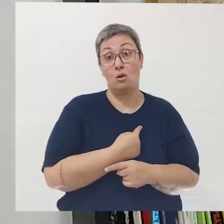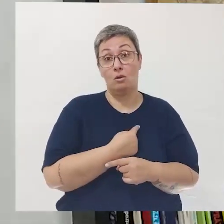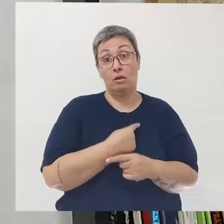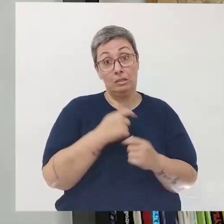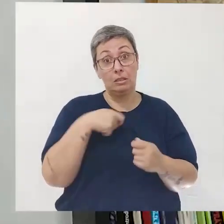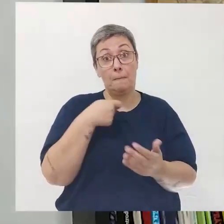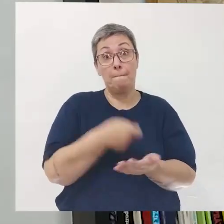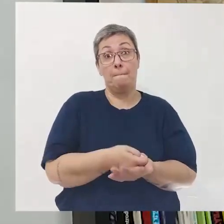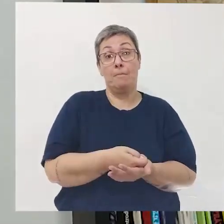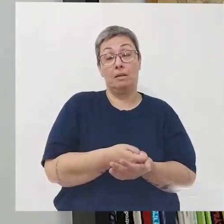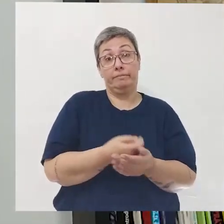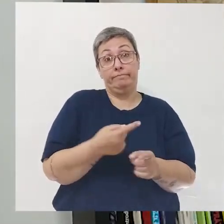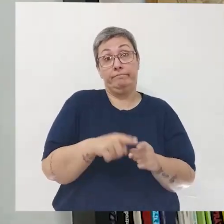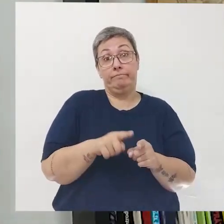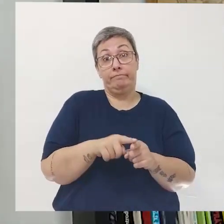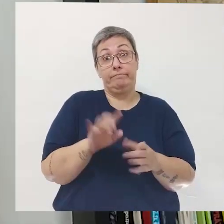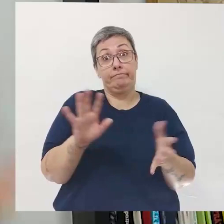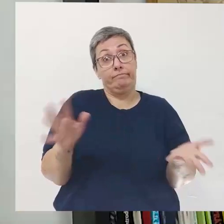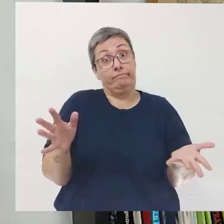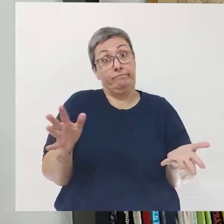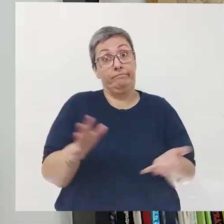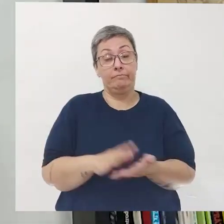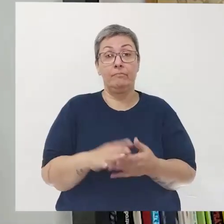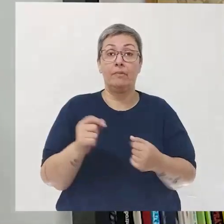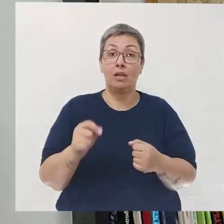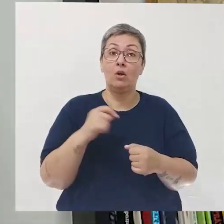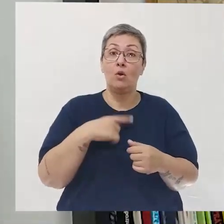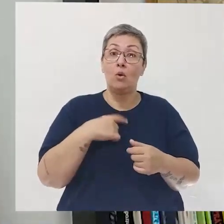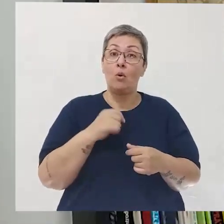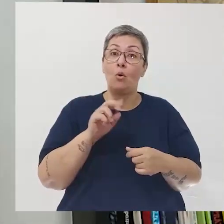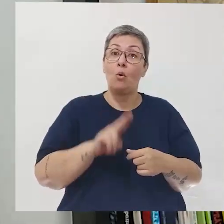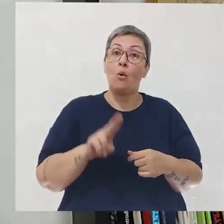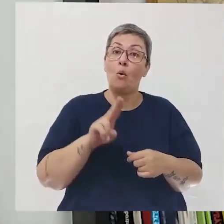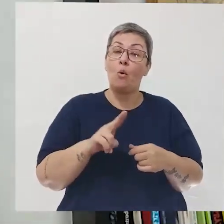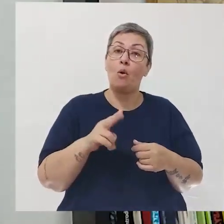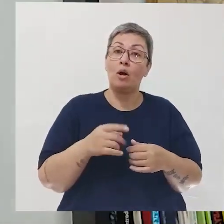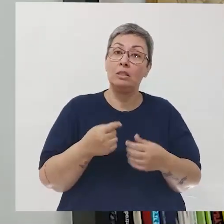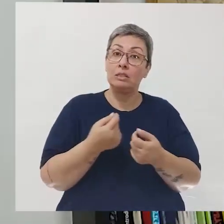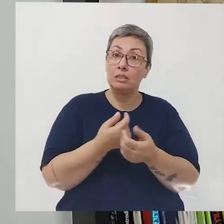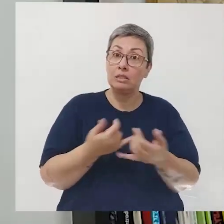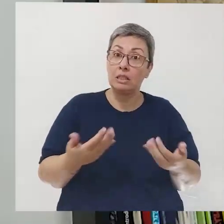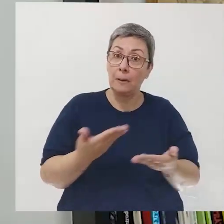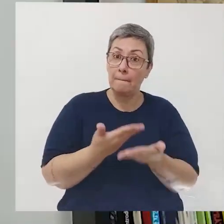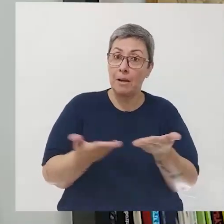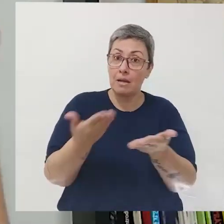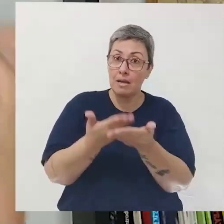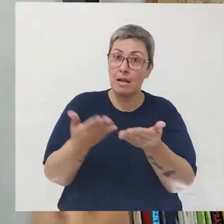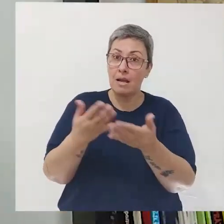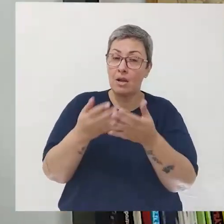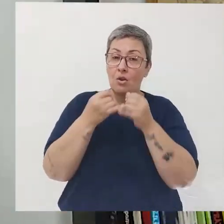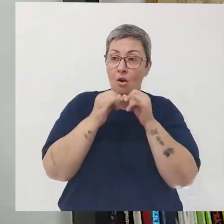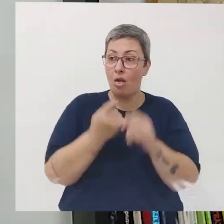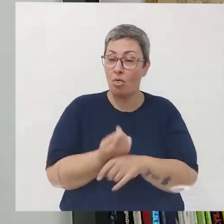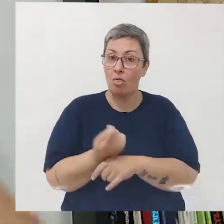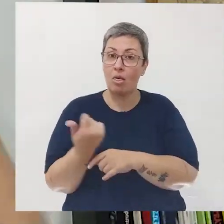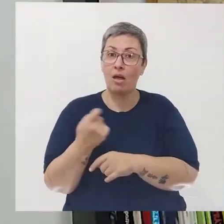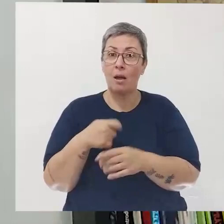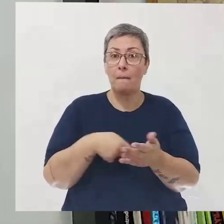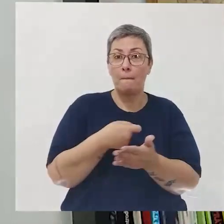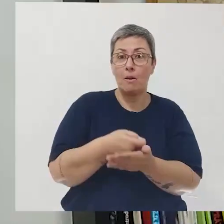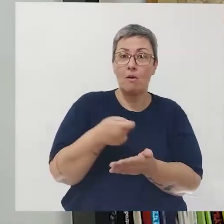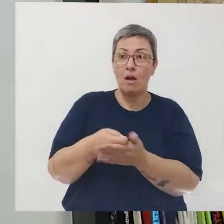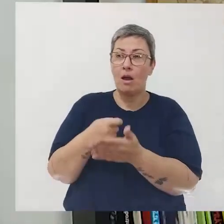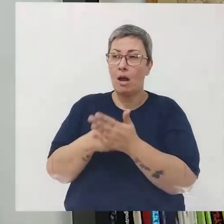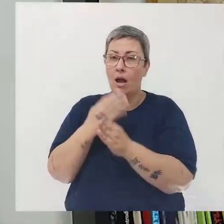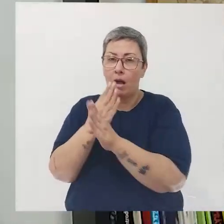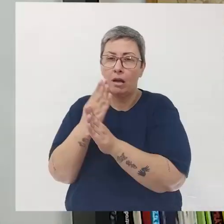Somos nós quem no final paga as contas, né? A quantidade de energia perdida por fraude e os